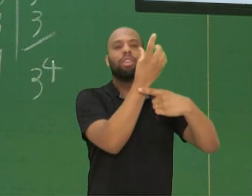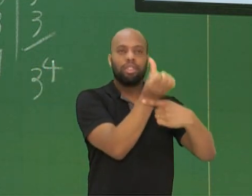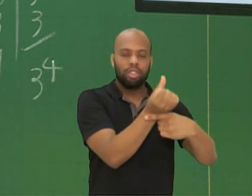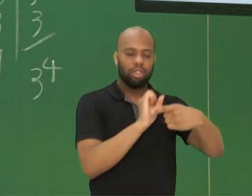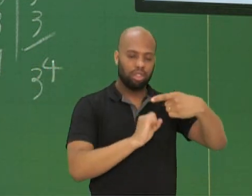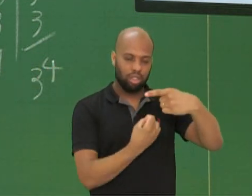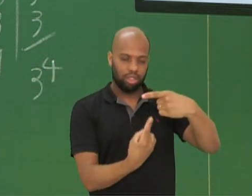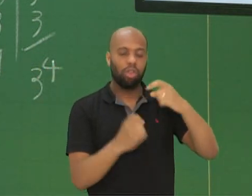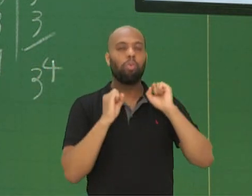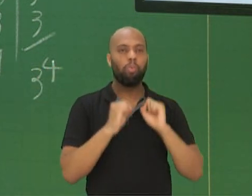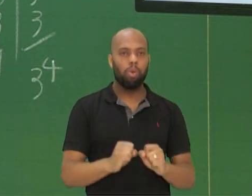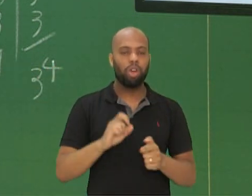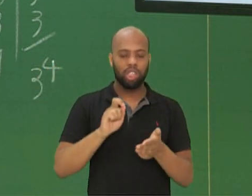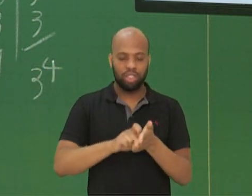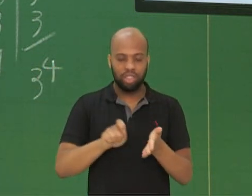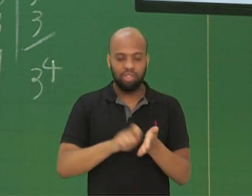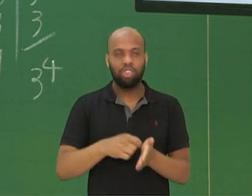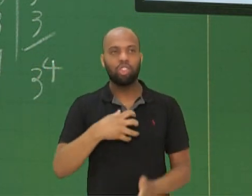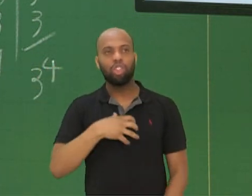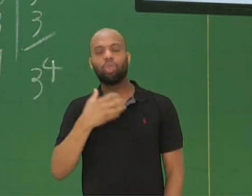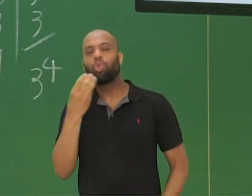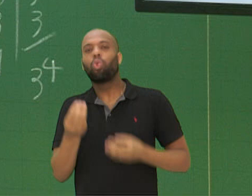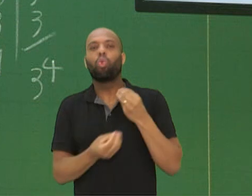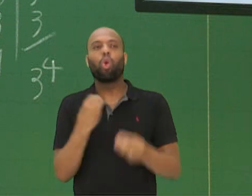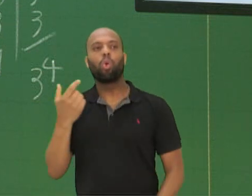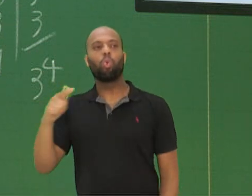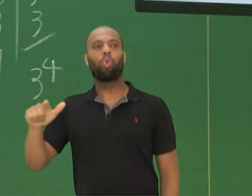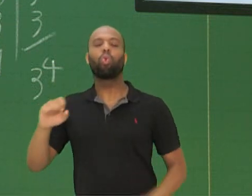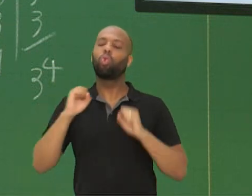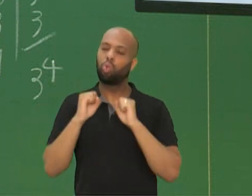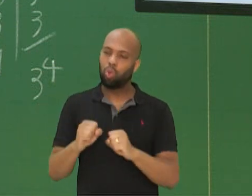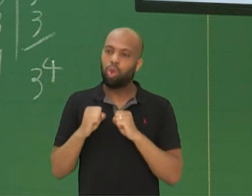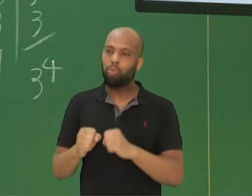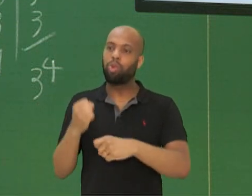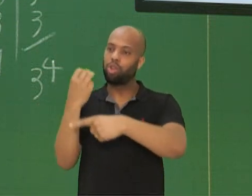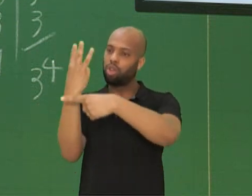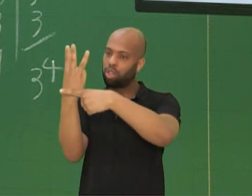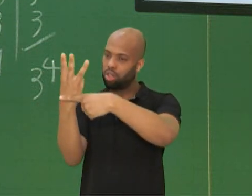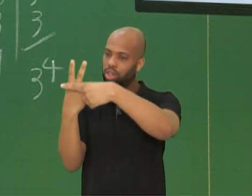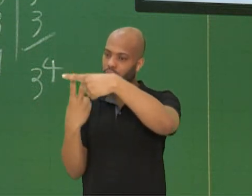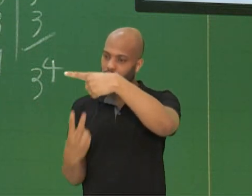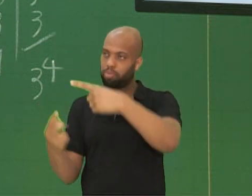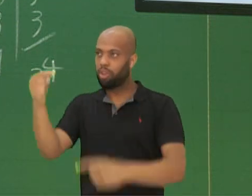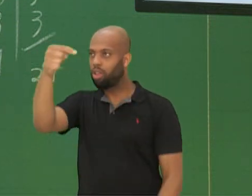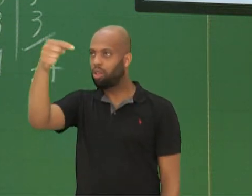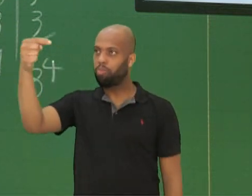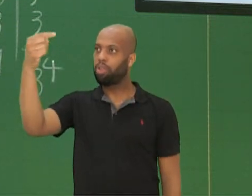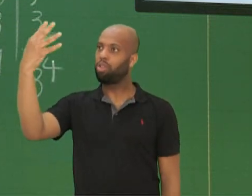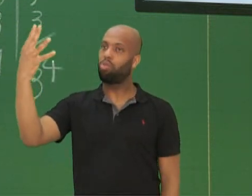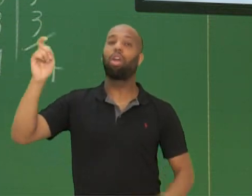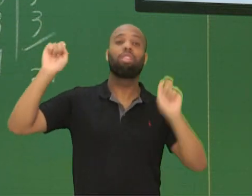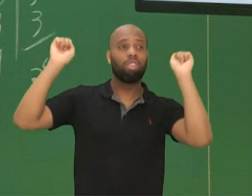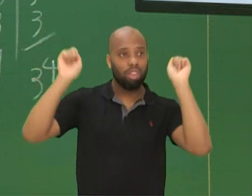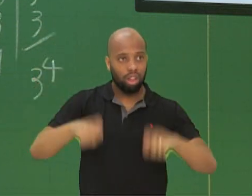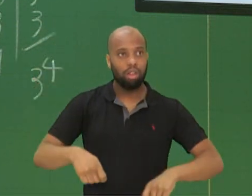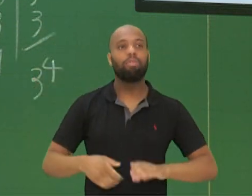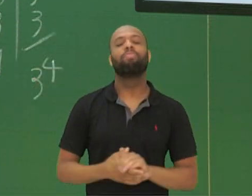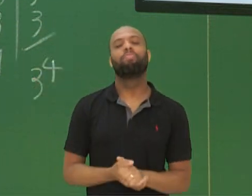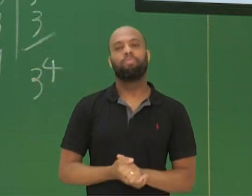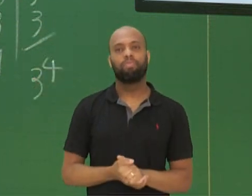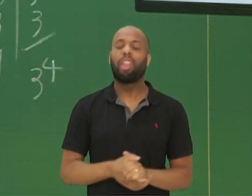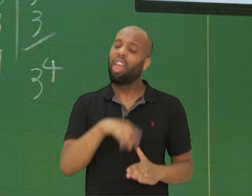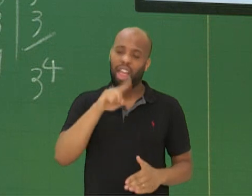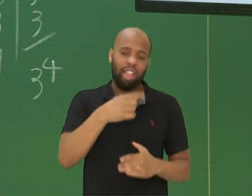necessárias. Muito bem, 1681, então fica 2 elevado a 4, 3 elevado a